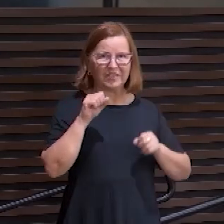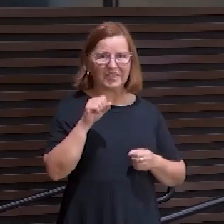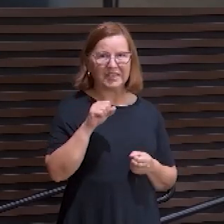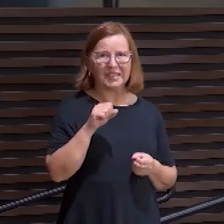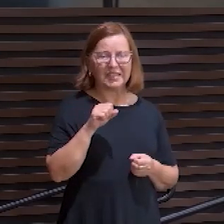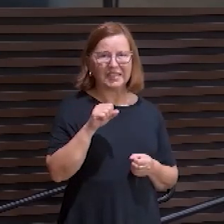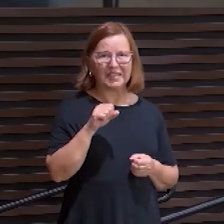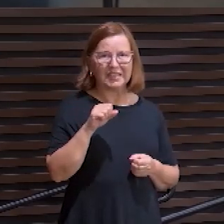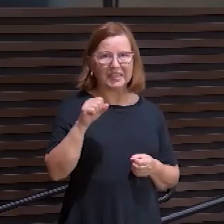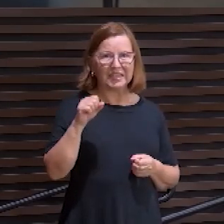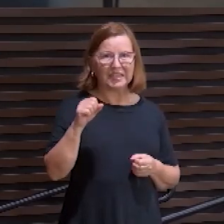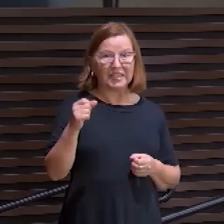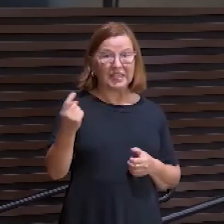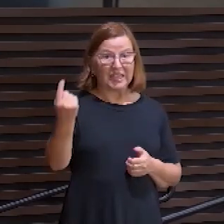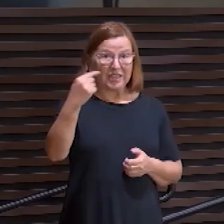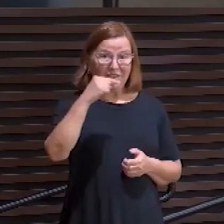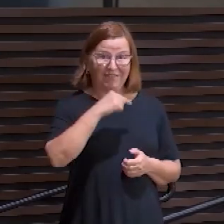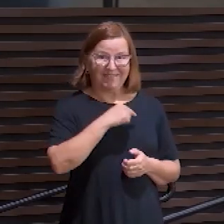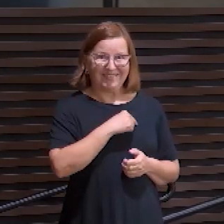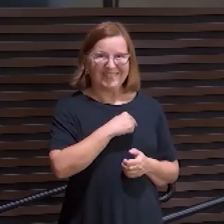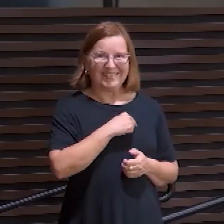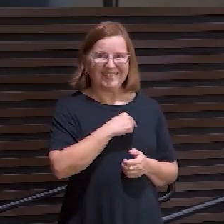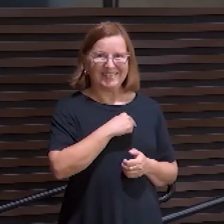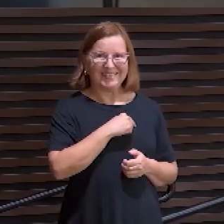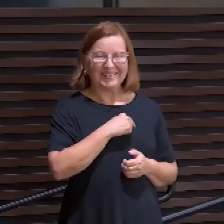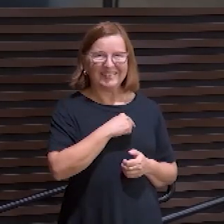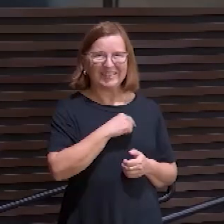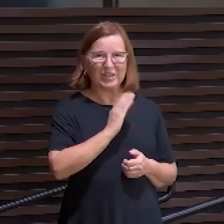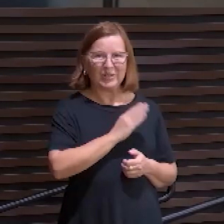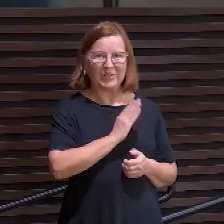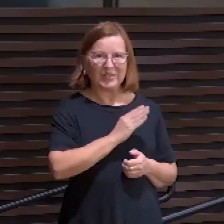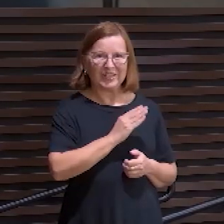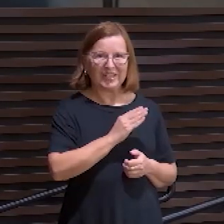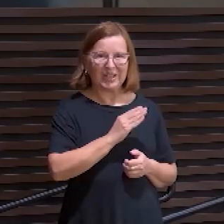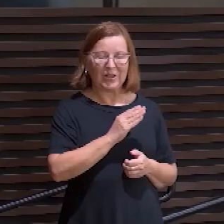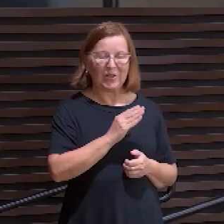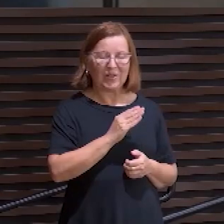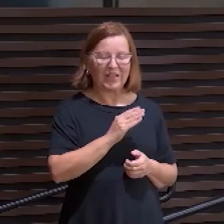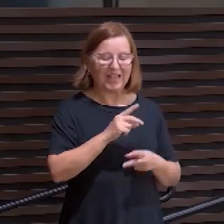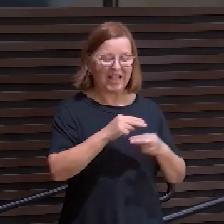para aqueles que o amam. Que coisa preciosa.